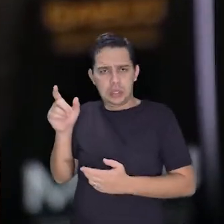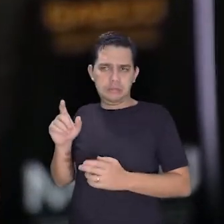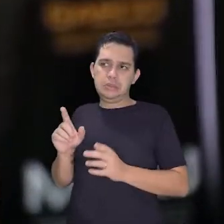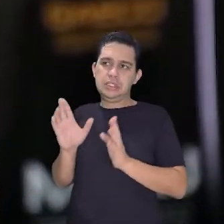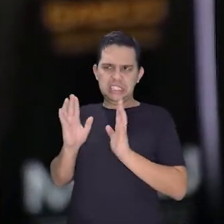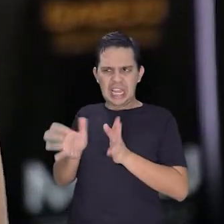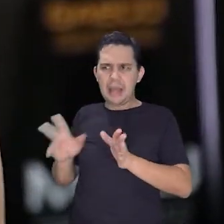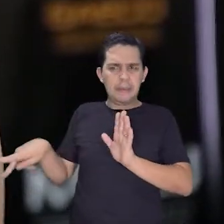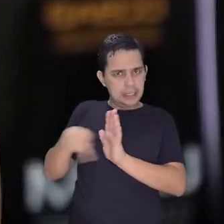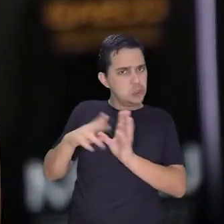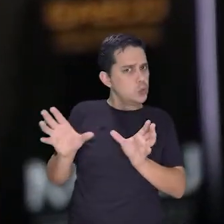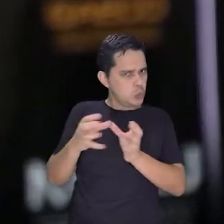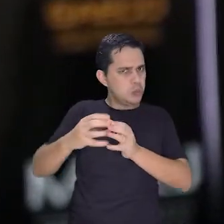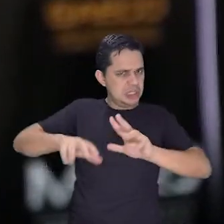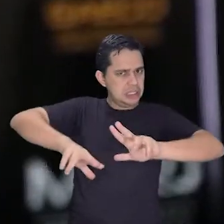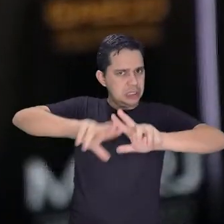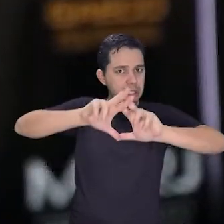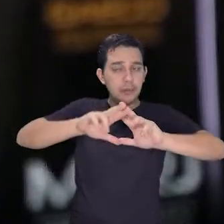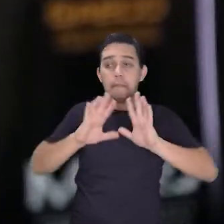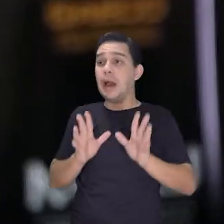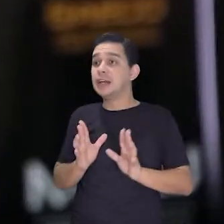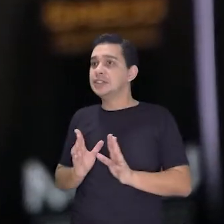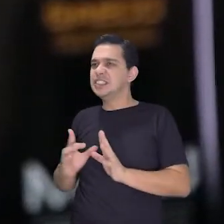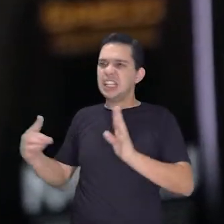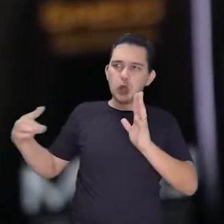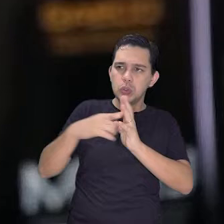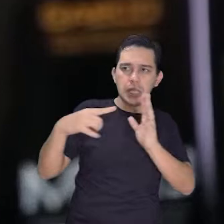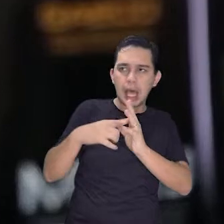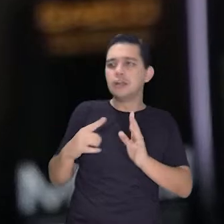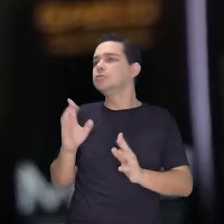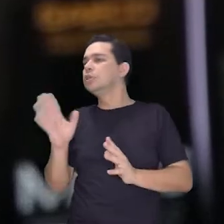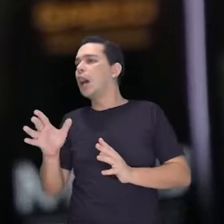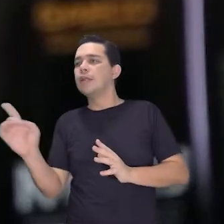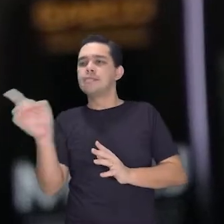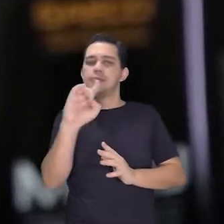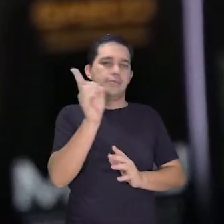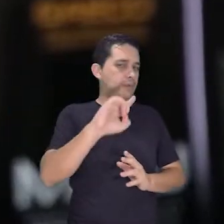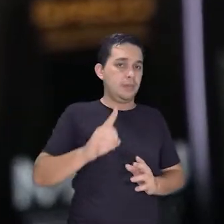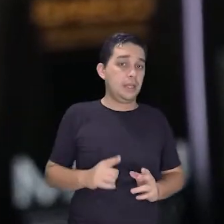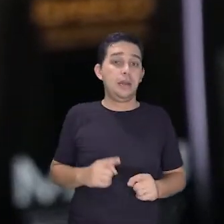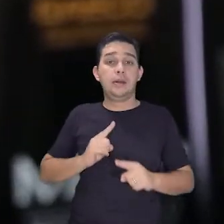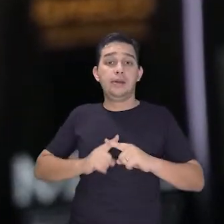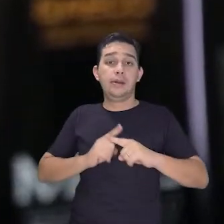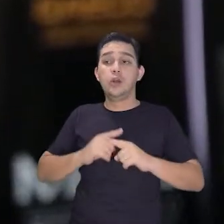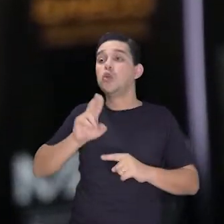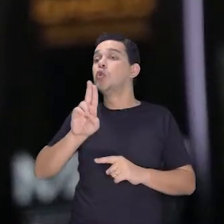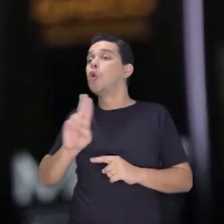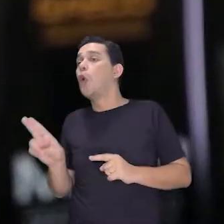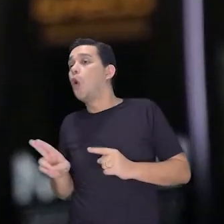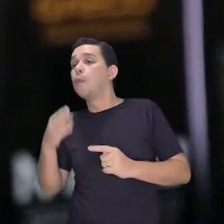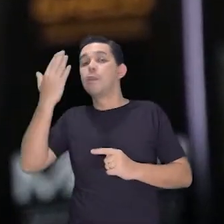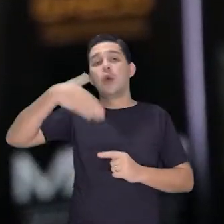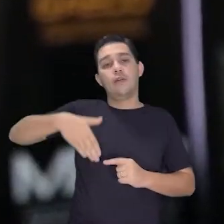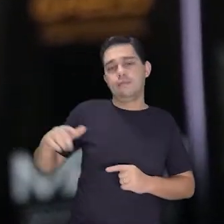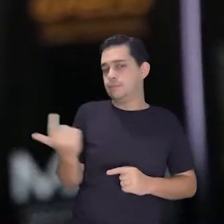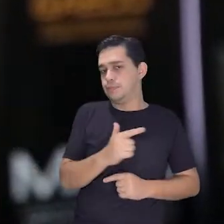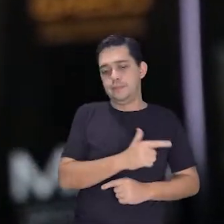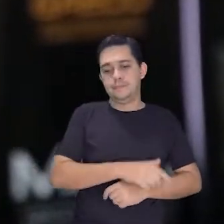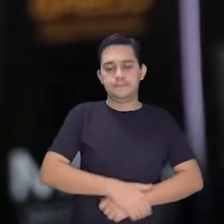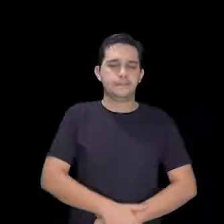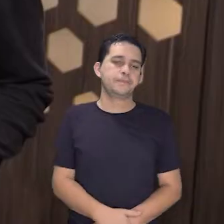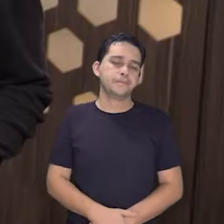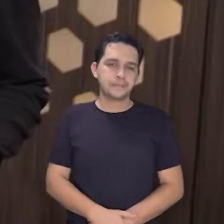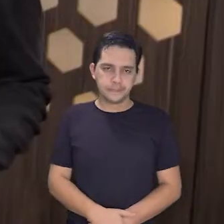já integram esse grupo, mas que ainda não tinham sido denunciados porque não tínhamos aí a identificação